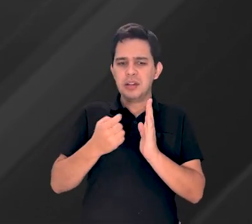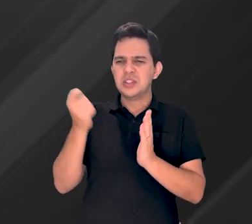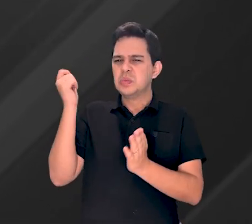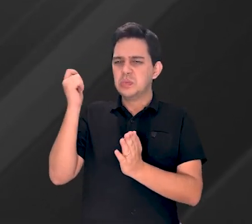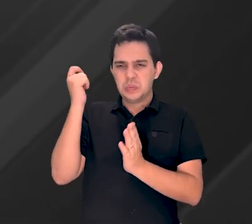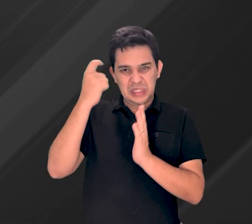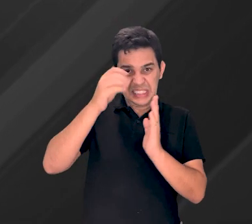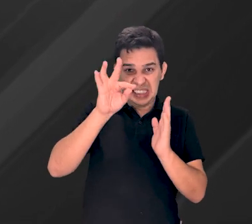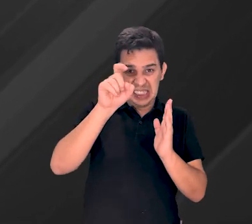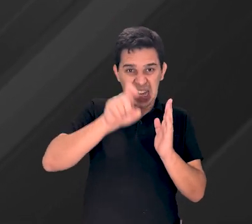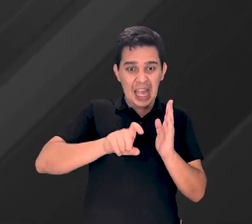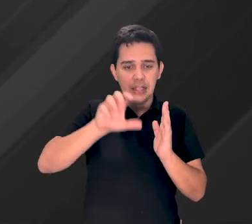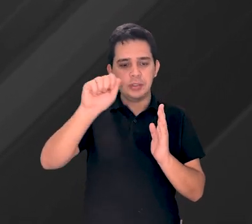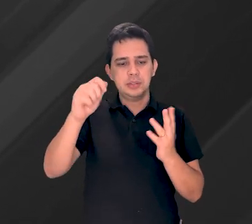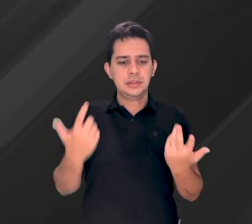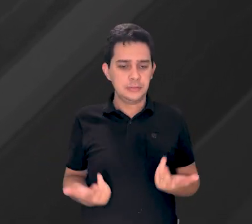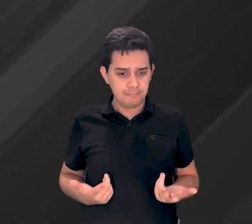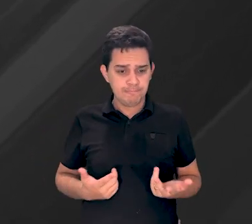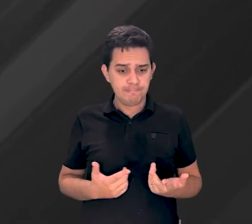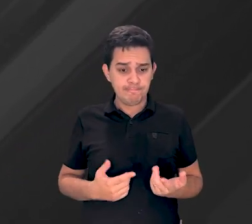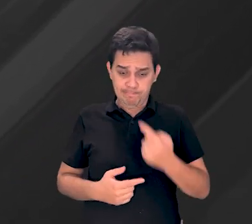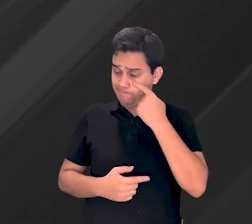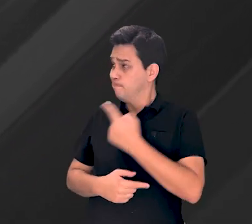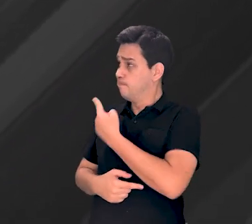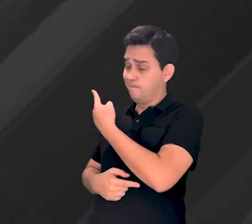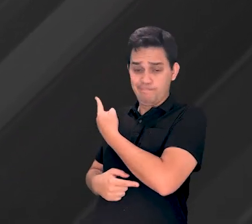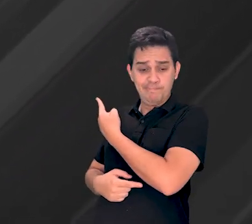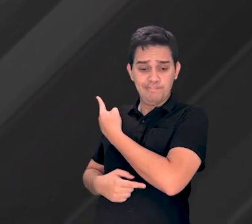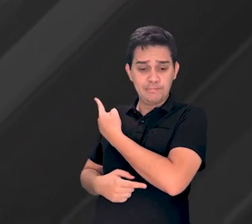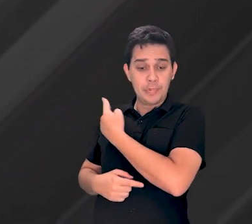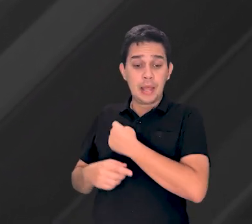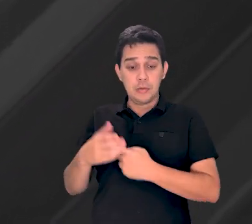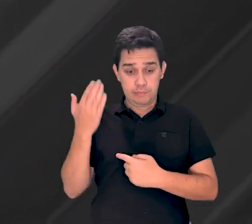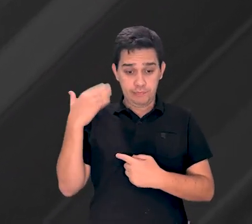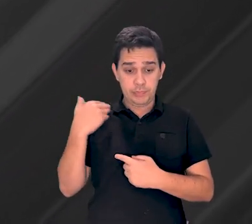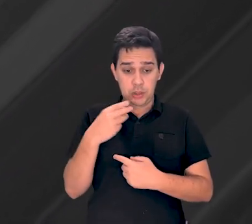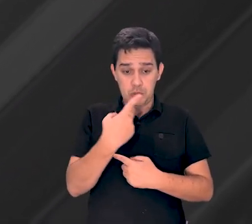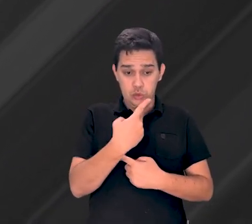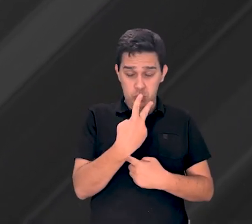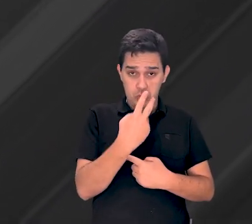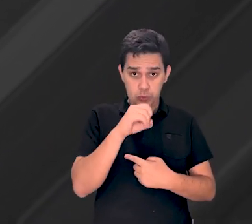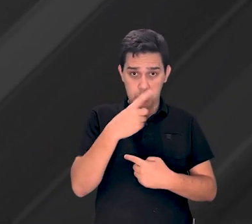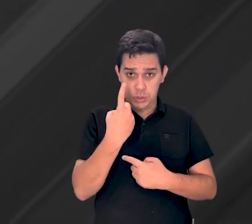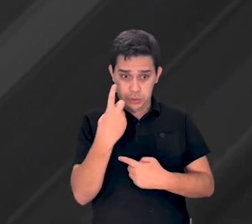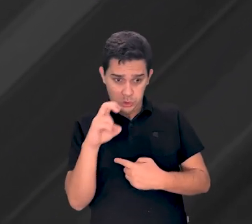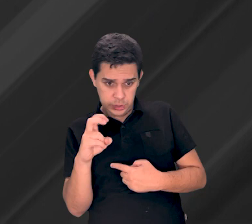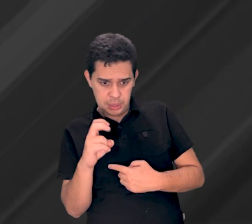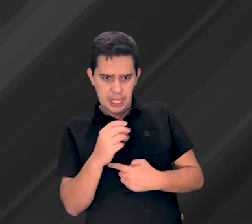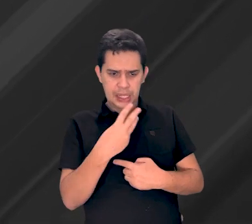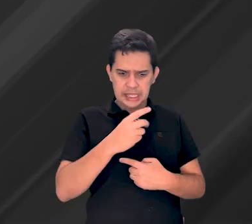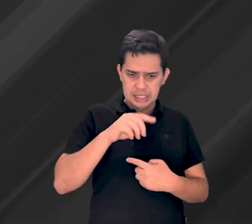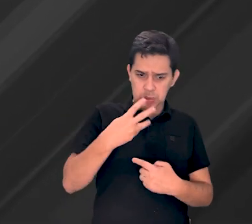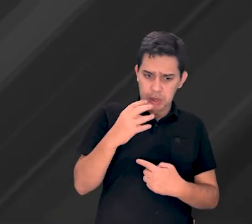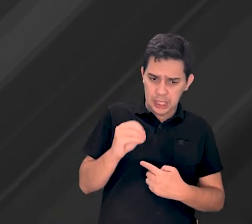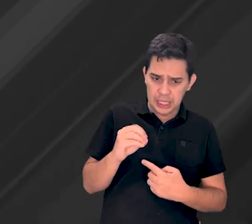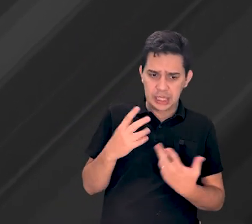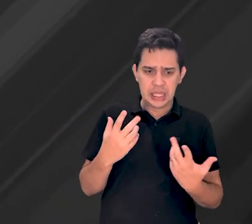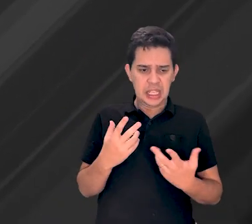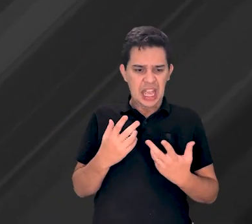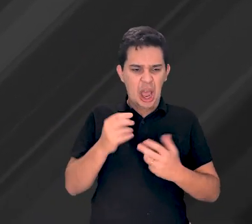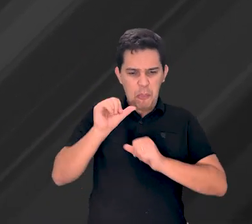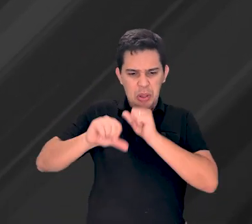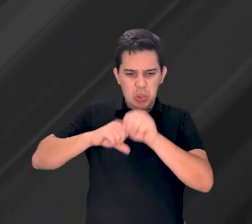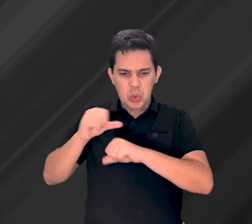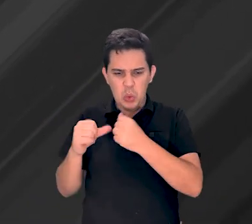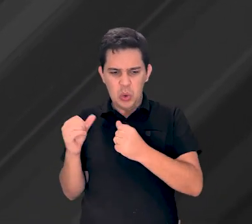município em 2016/2017 quando reajuste da tarifa deveria ter sido Seis por cento e foi